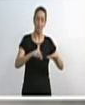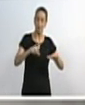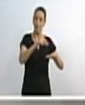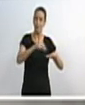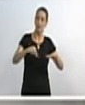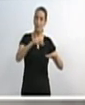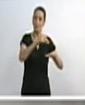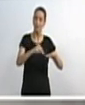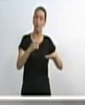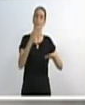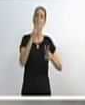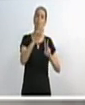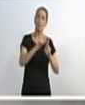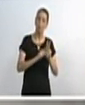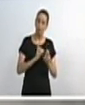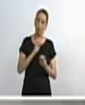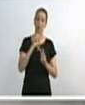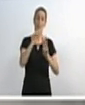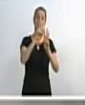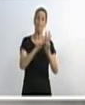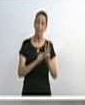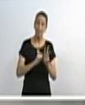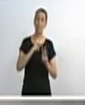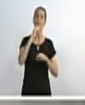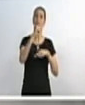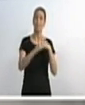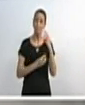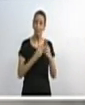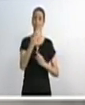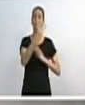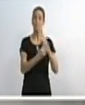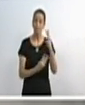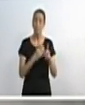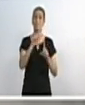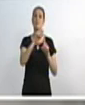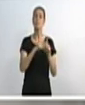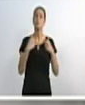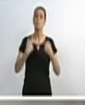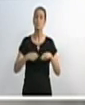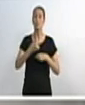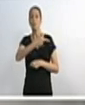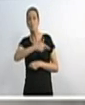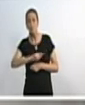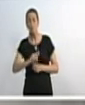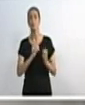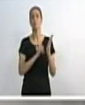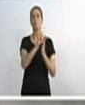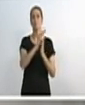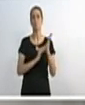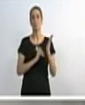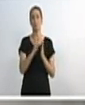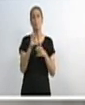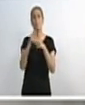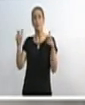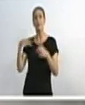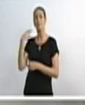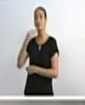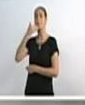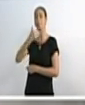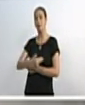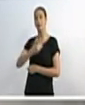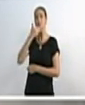cada 3 meses vai ter que repor. Nós temos inúmeras indicações dos vereadores solicitando em todos os bairros de Blumenau que